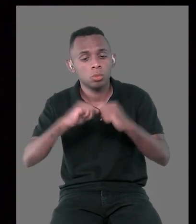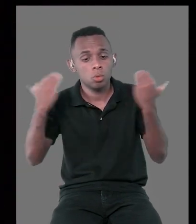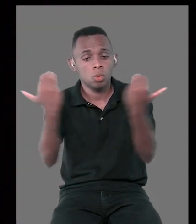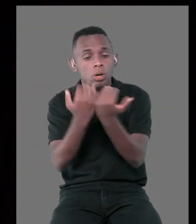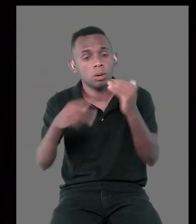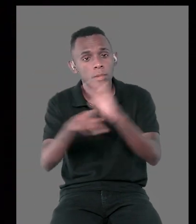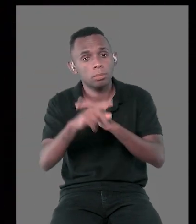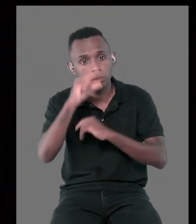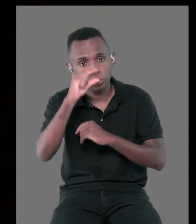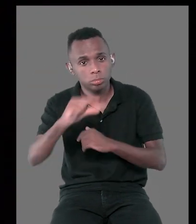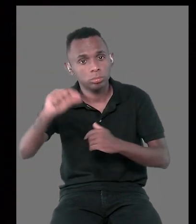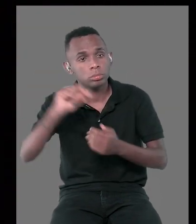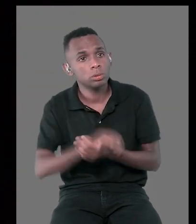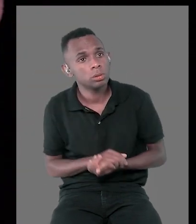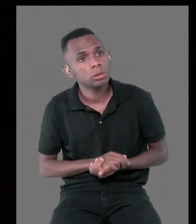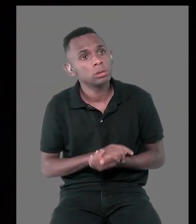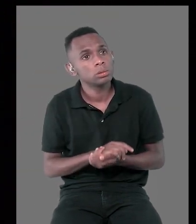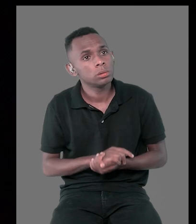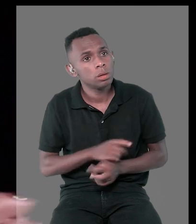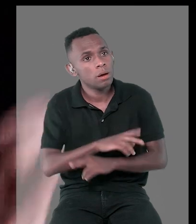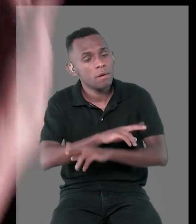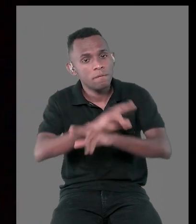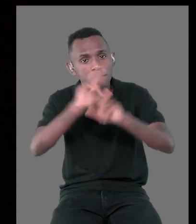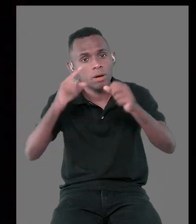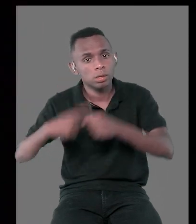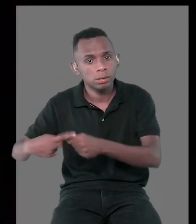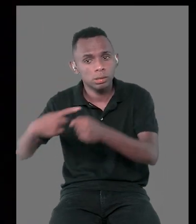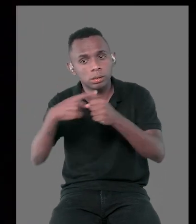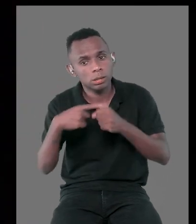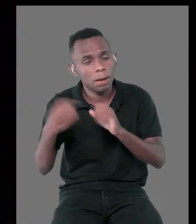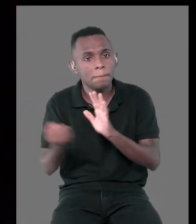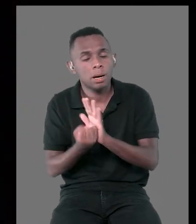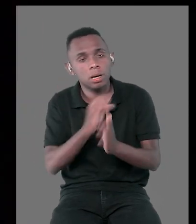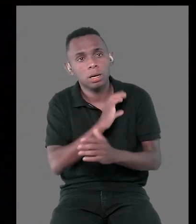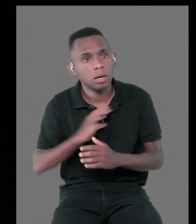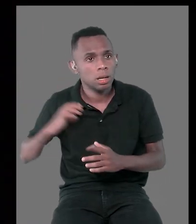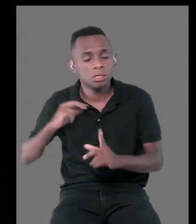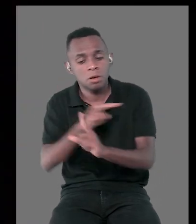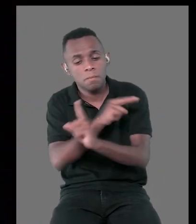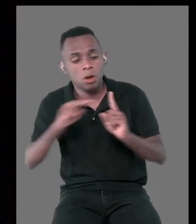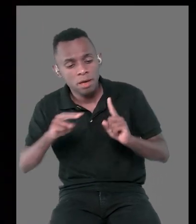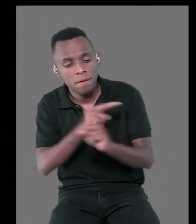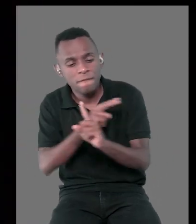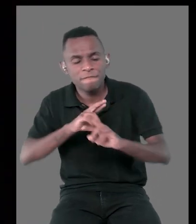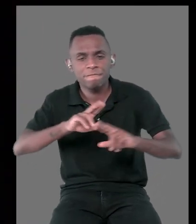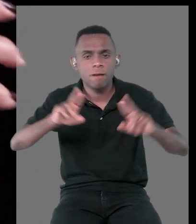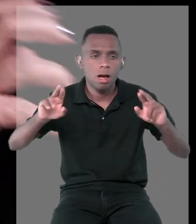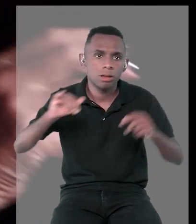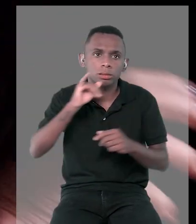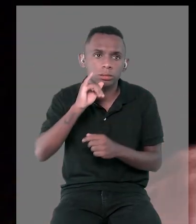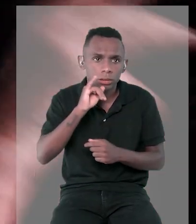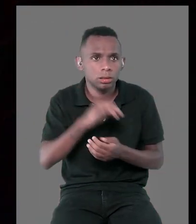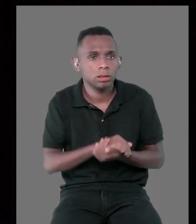outro congresso latino-americano. Então, são várias cidades. Tá? E vários olhares da Clarice. A